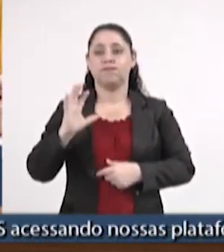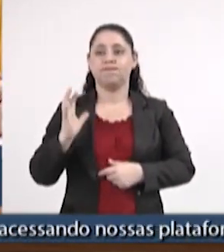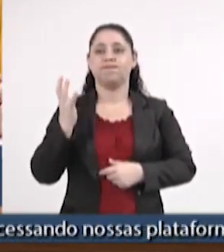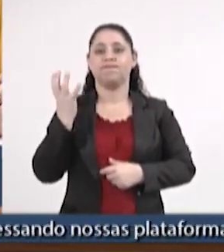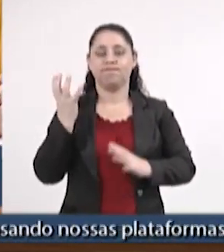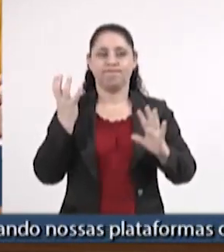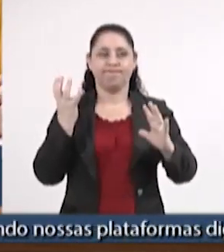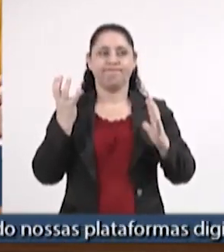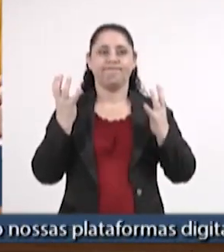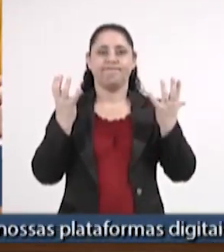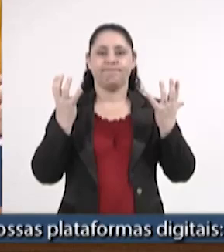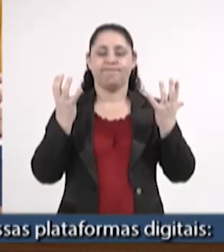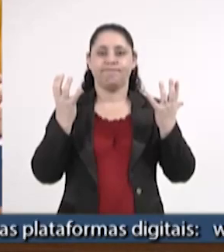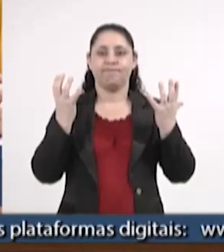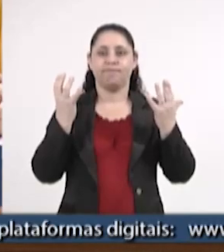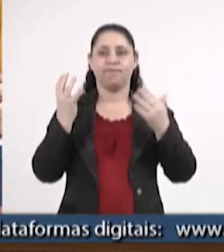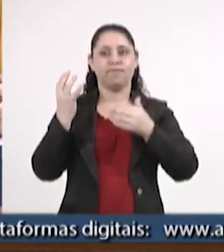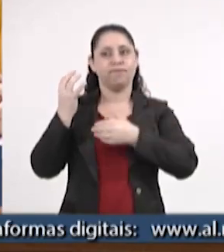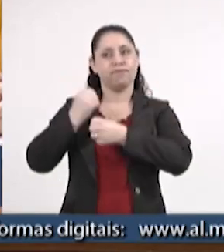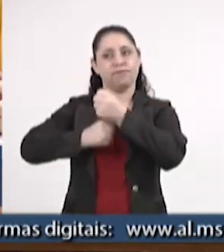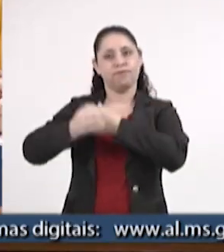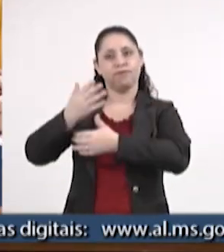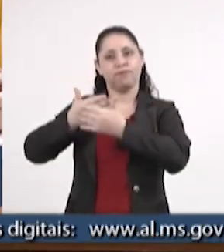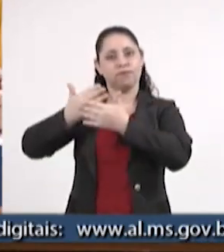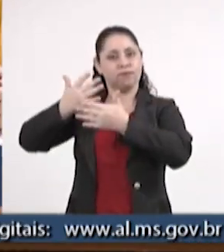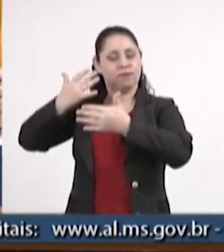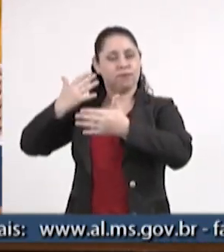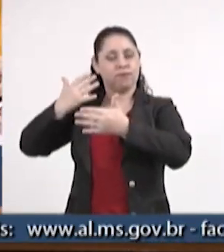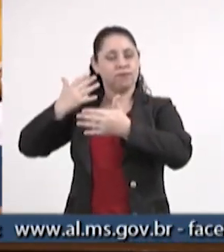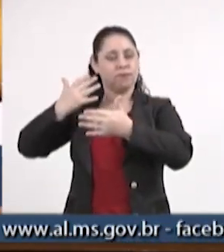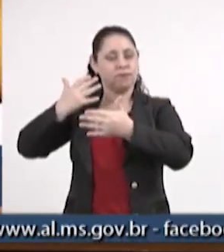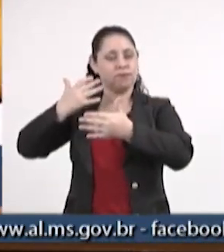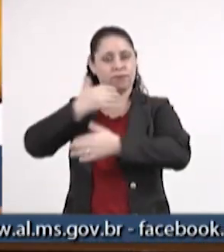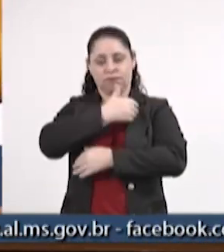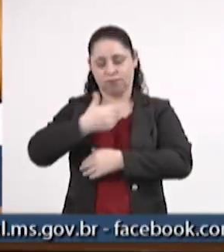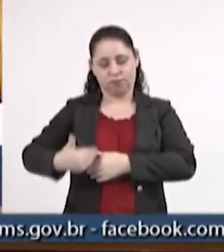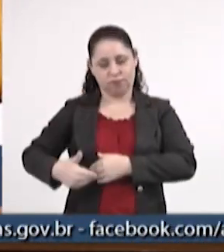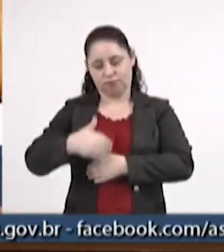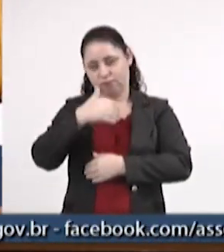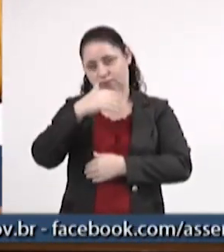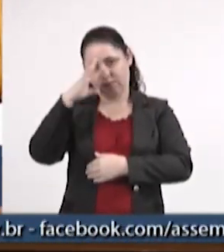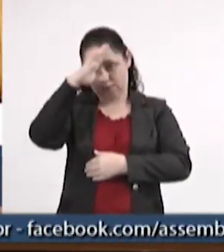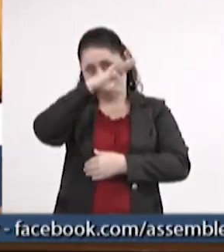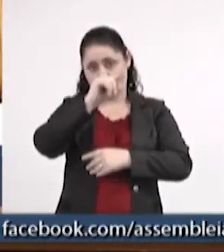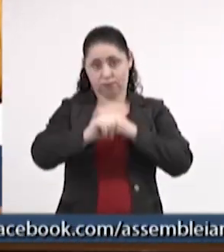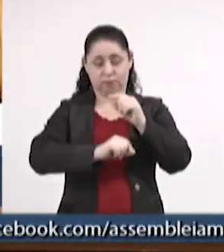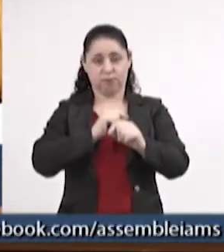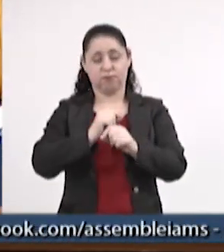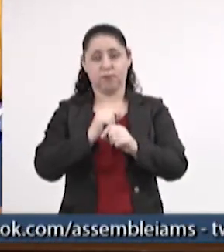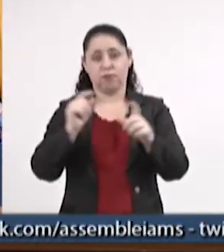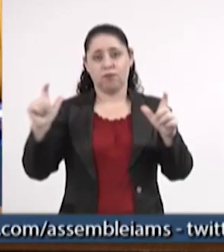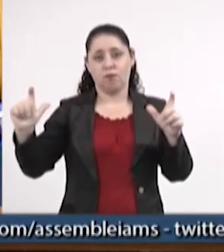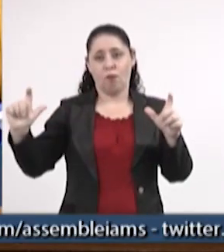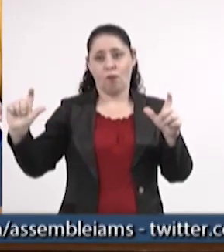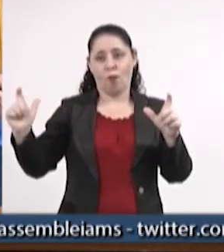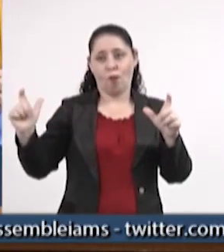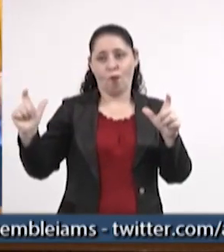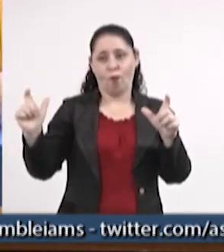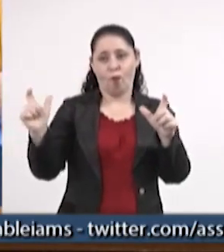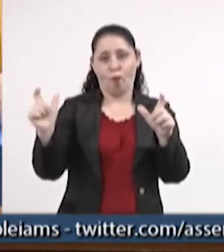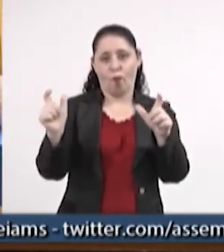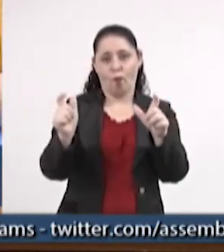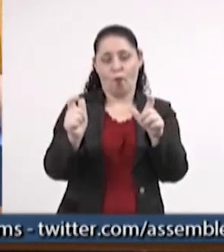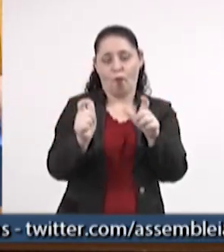ocorreu, nesses últimos anos do governo inominável, né, ocorreu uma redução